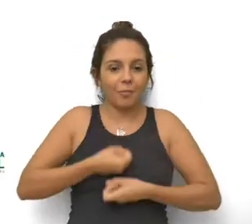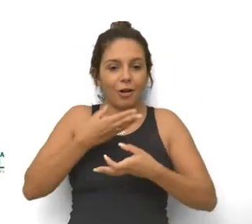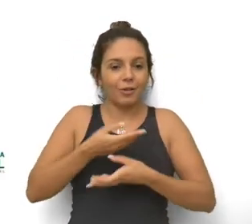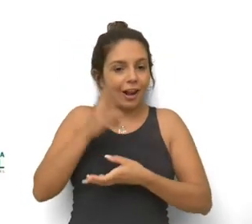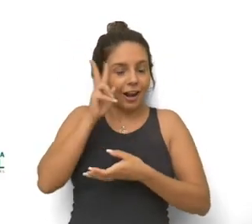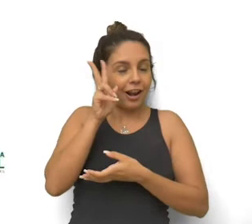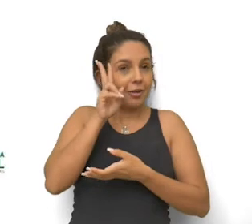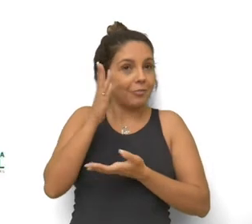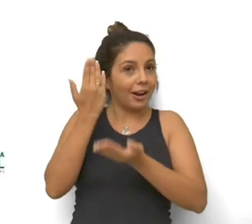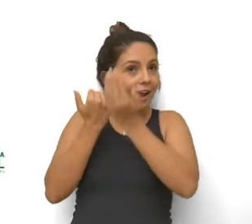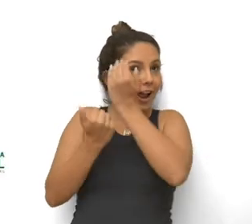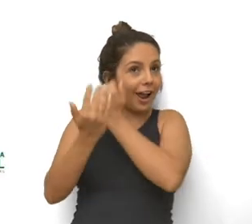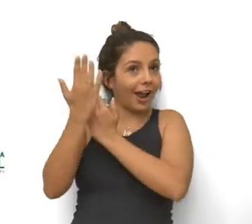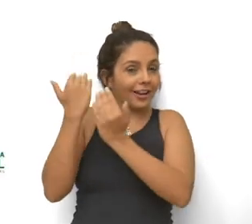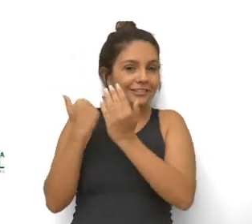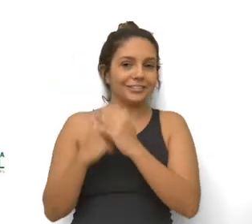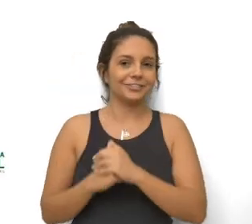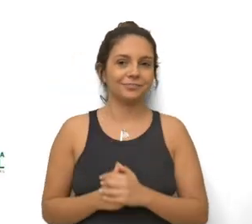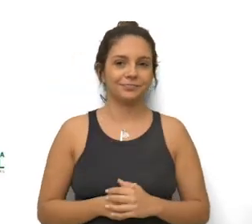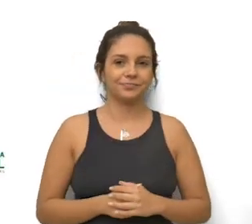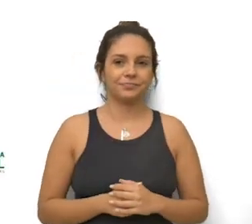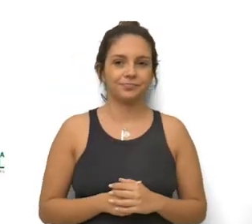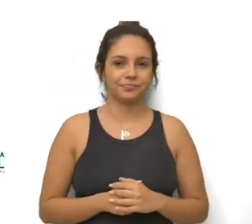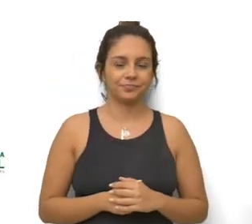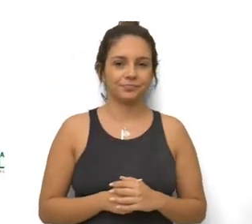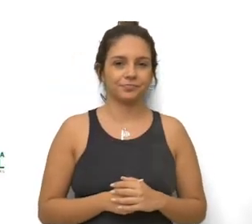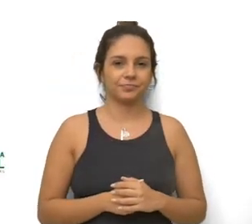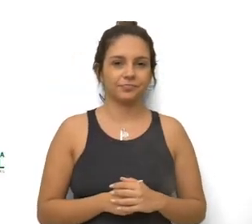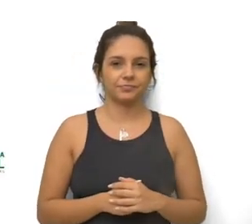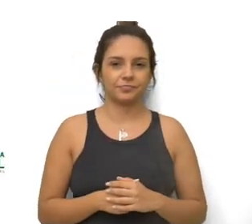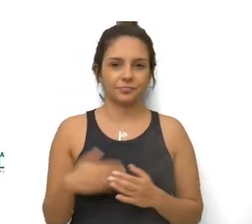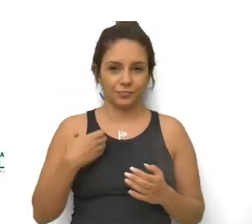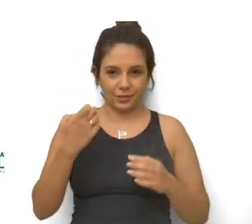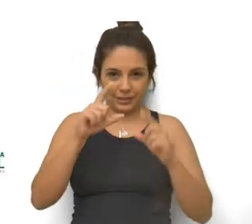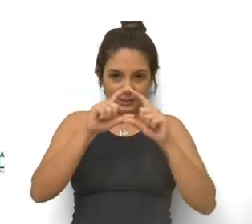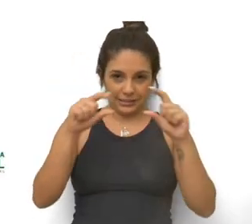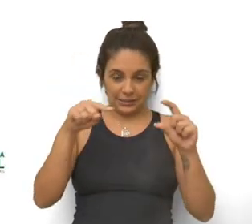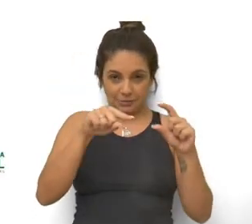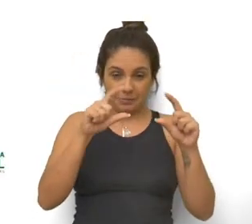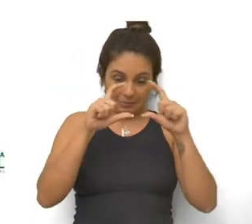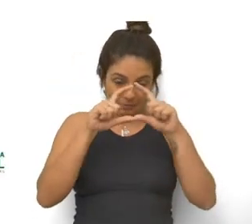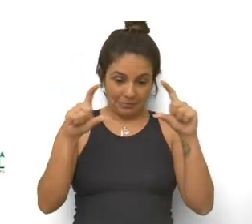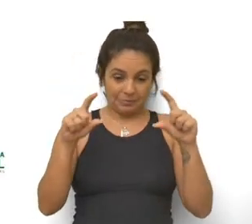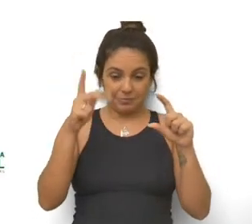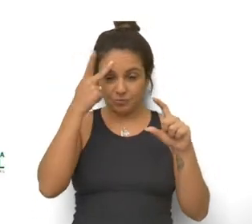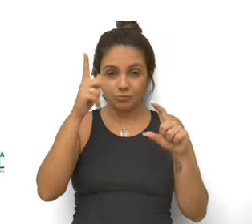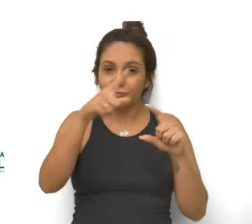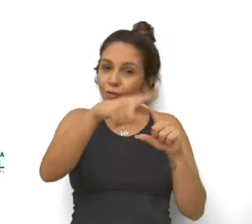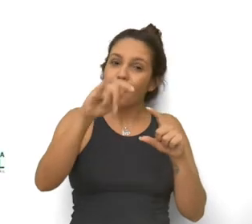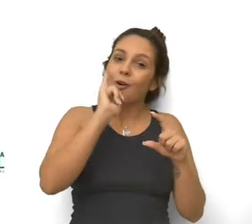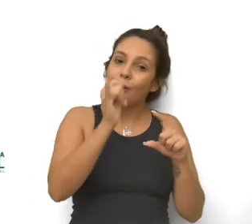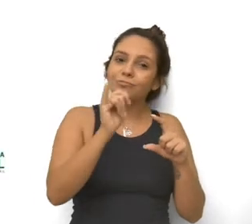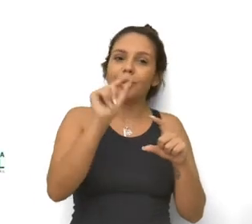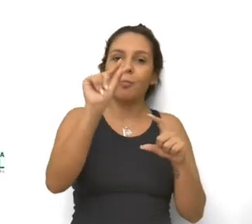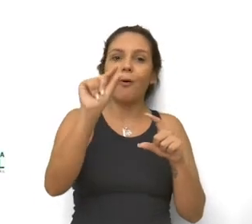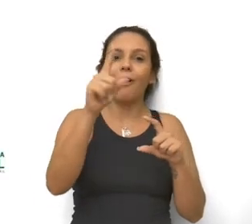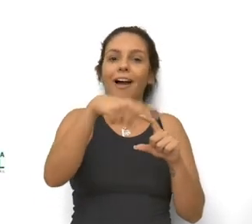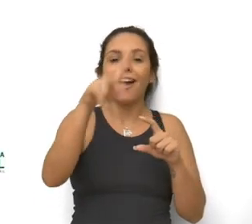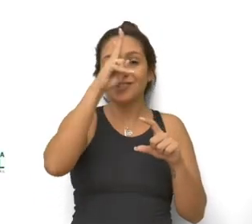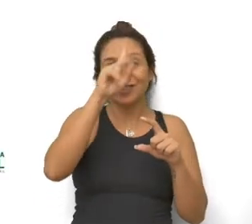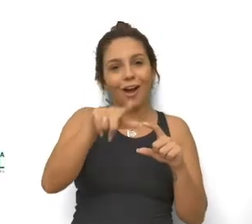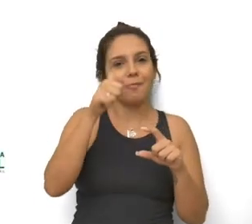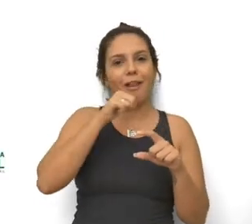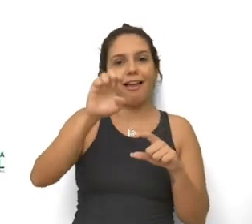tudo. Nossa, que bom. Mas eu quis fazer esse pedacinho Tá. para contar um pouco